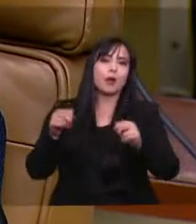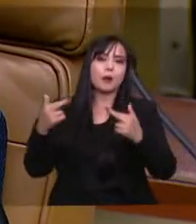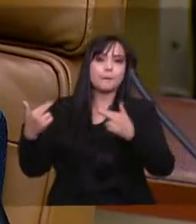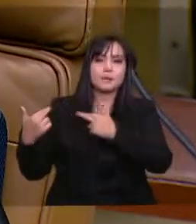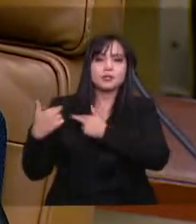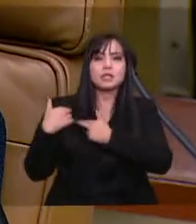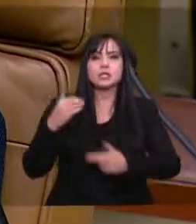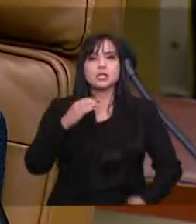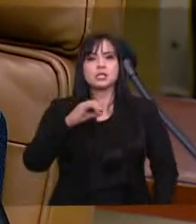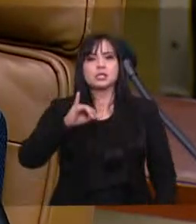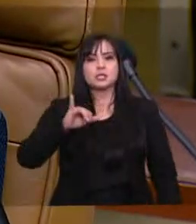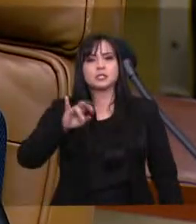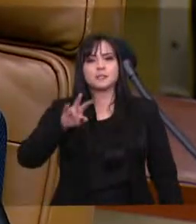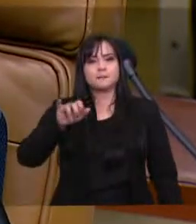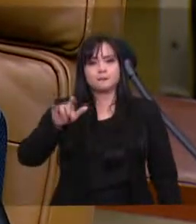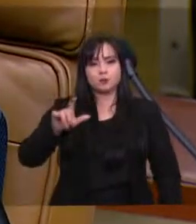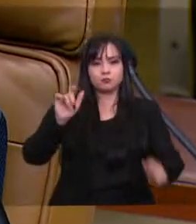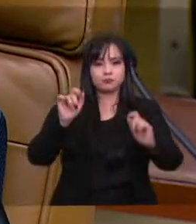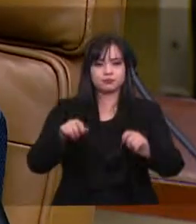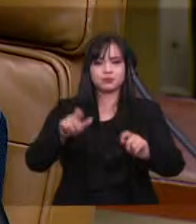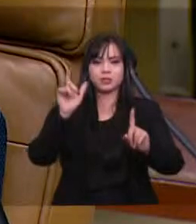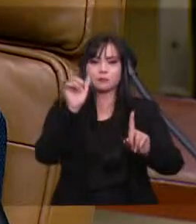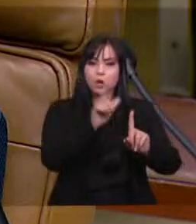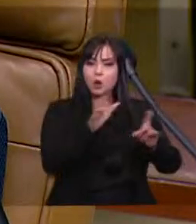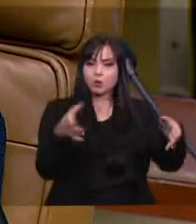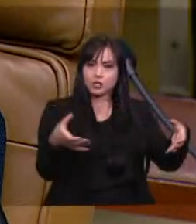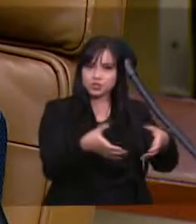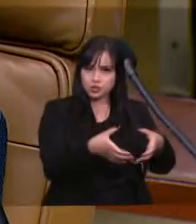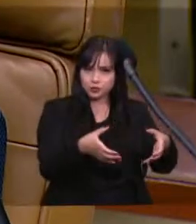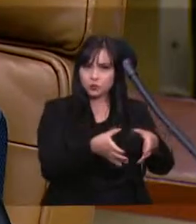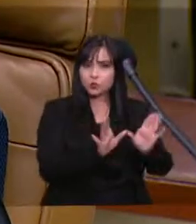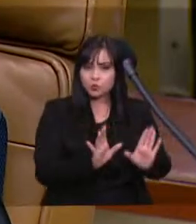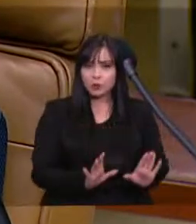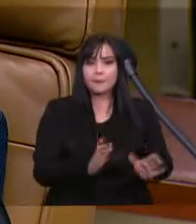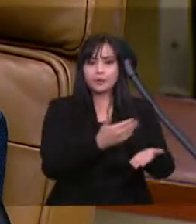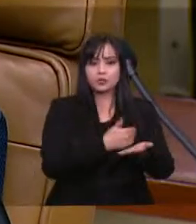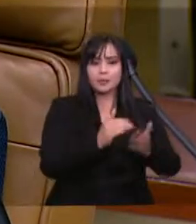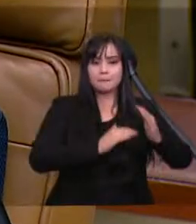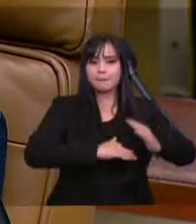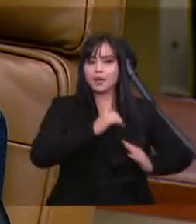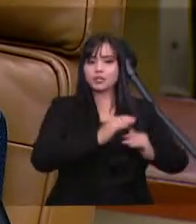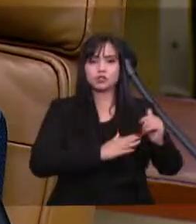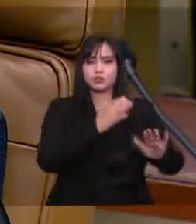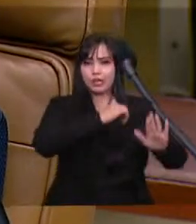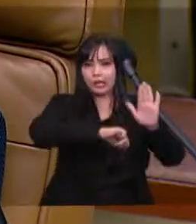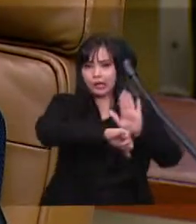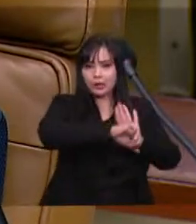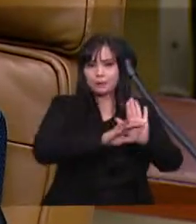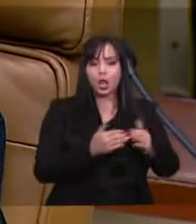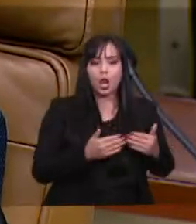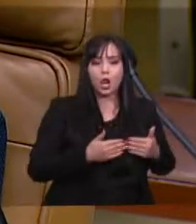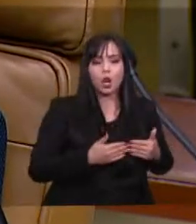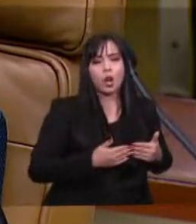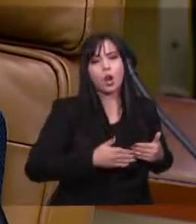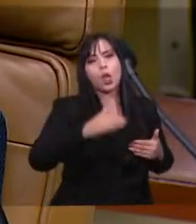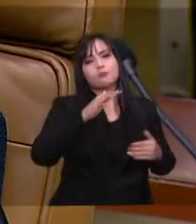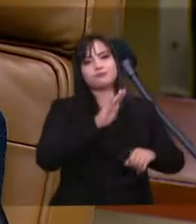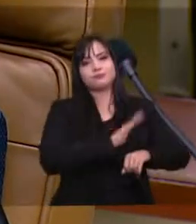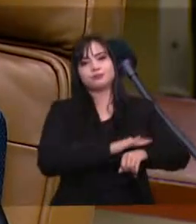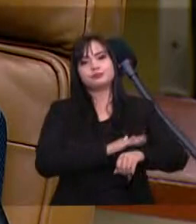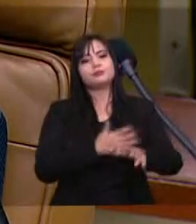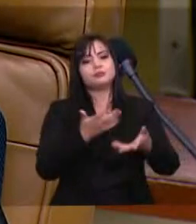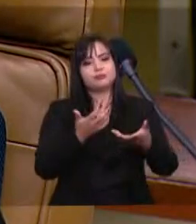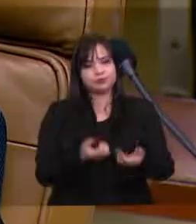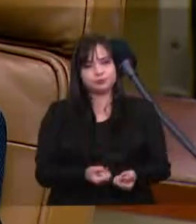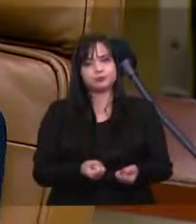responsabilidade civil pela ocorrência e dano moral coletivo a partir da prática de ato ilícita de longa data demitido